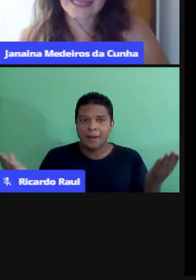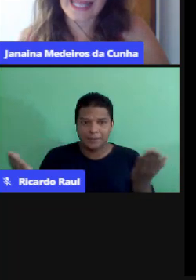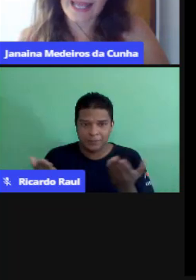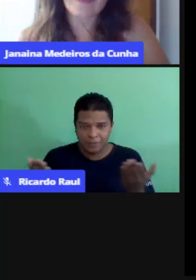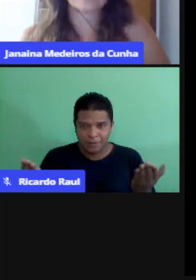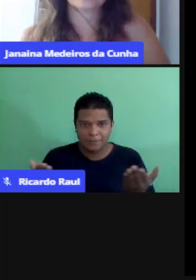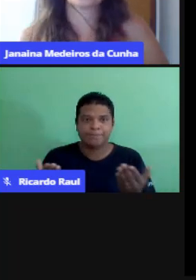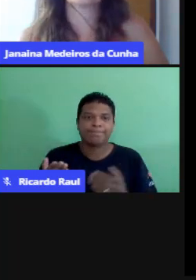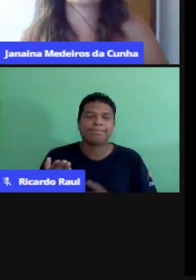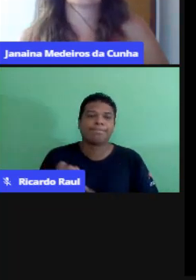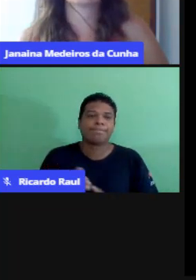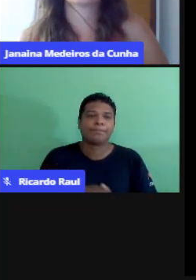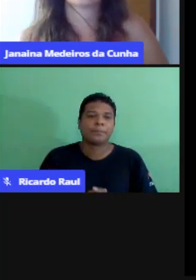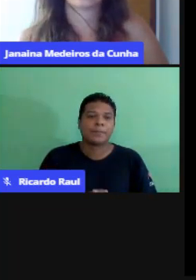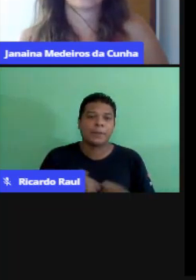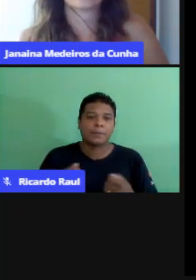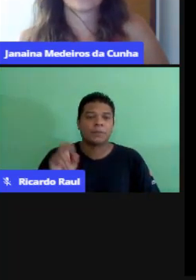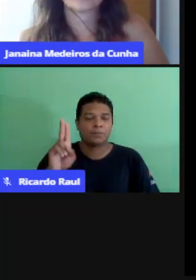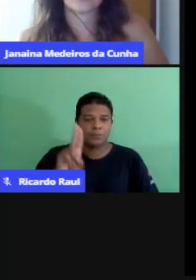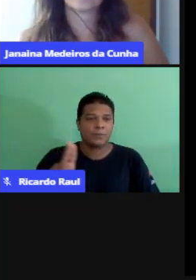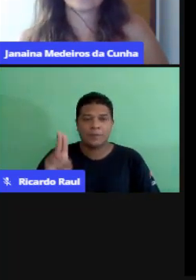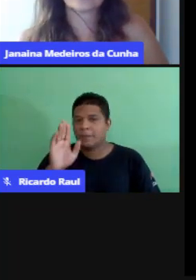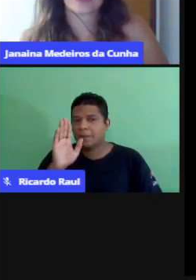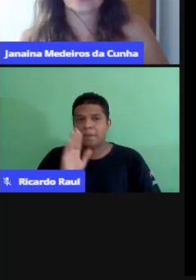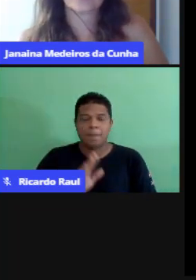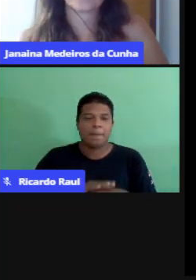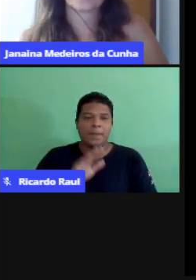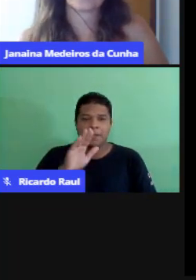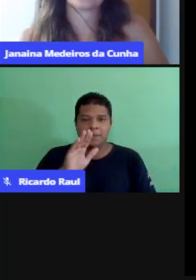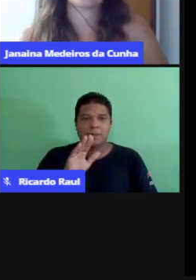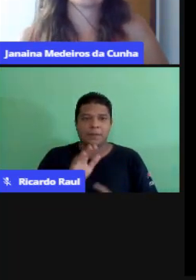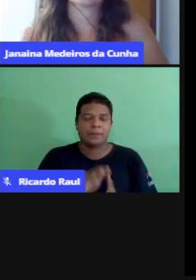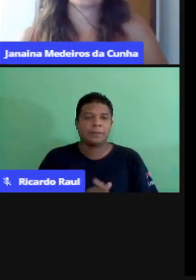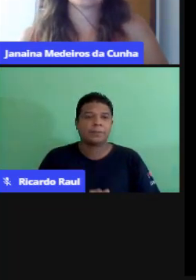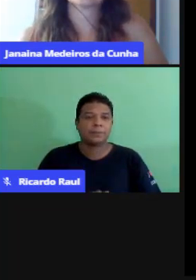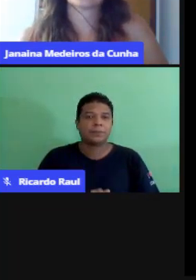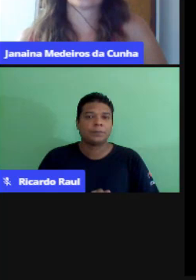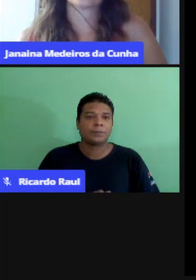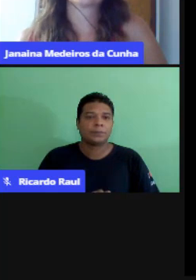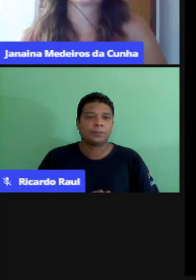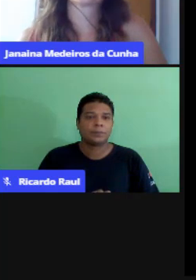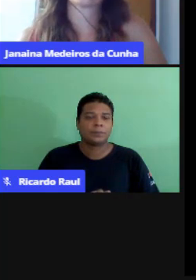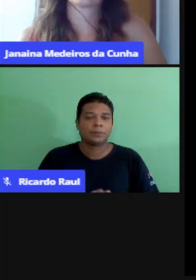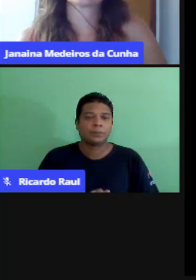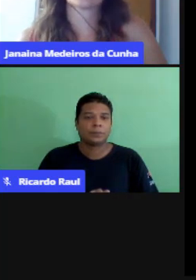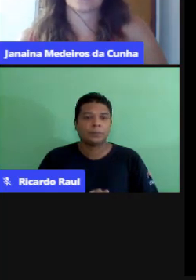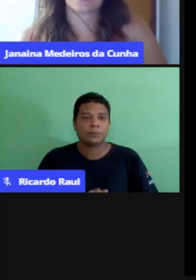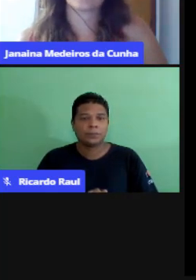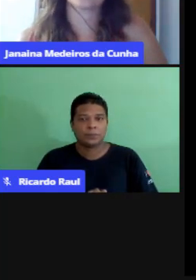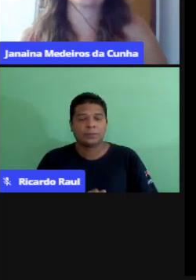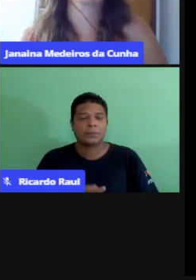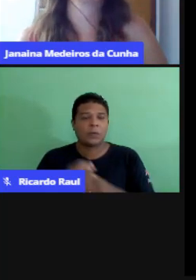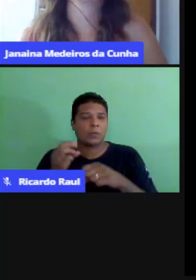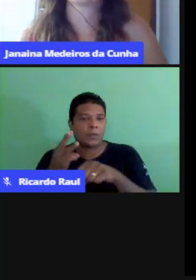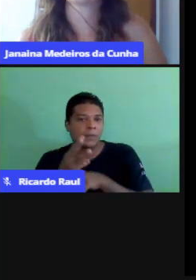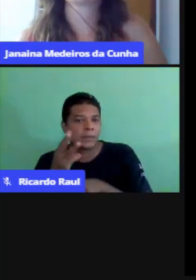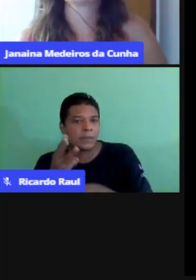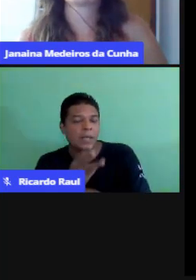gente deve estar utilizando a favor da aprendizagem, né? Então, esses recursos como o